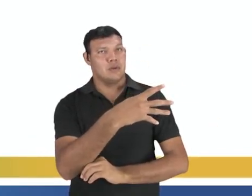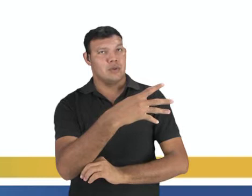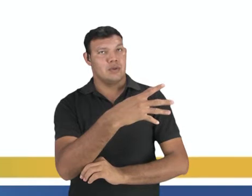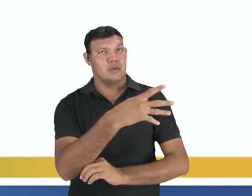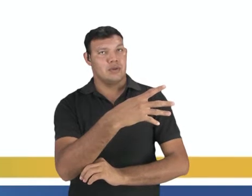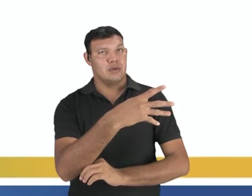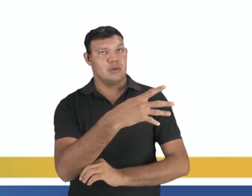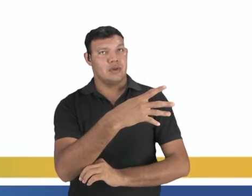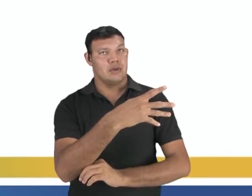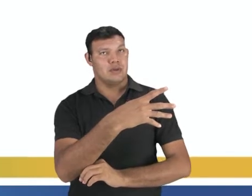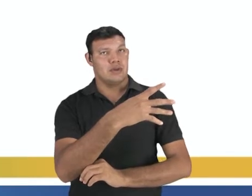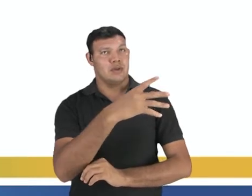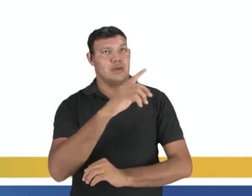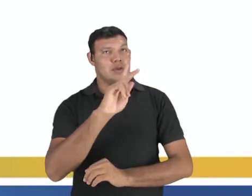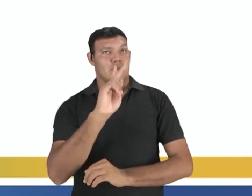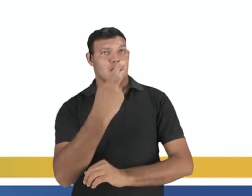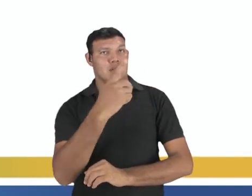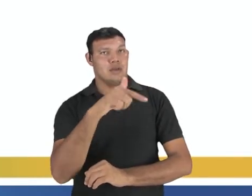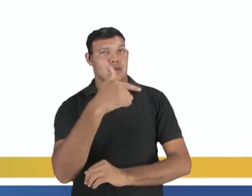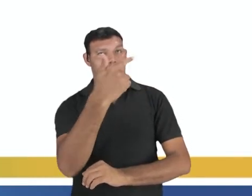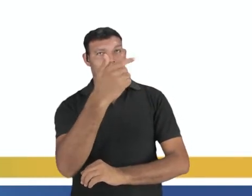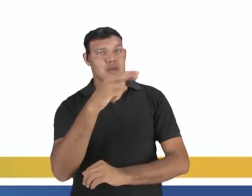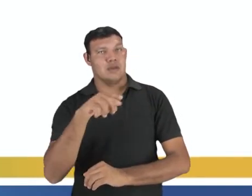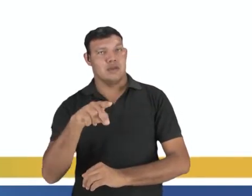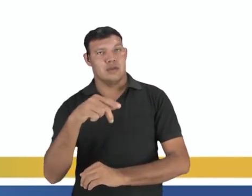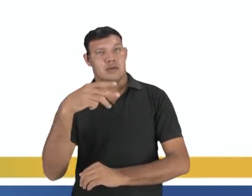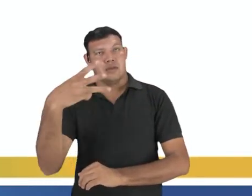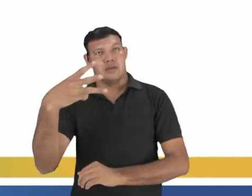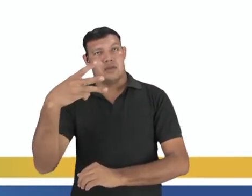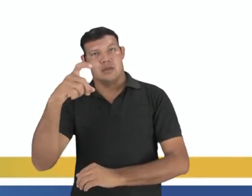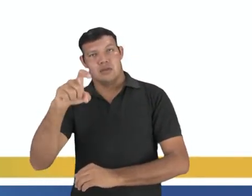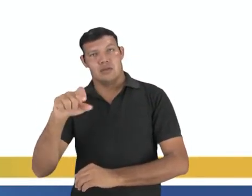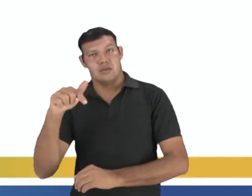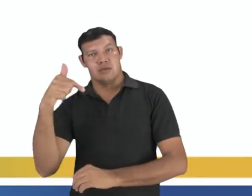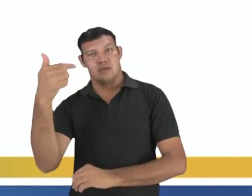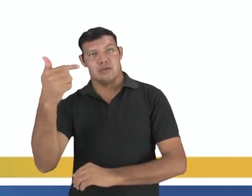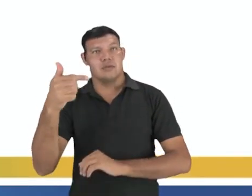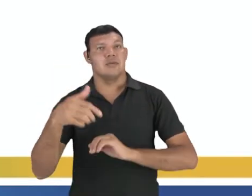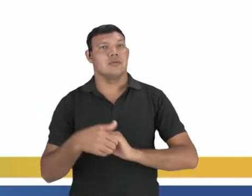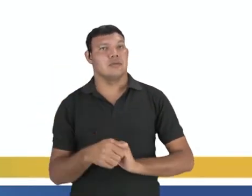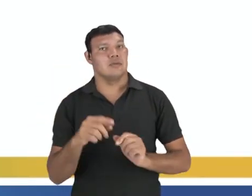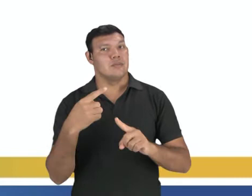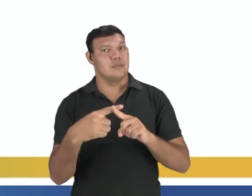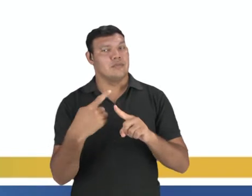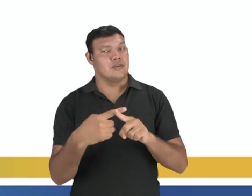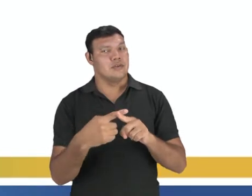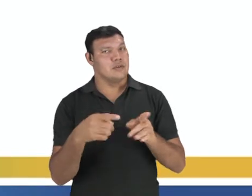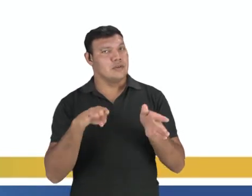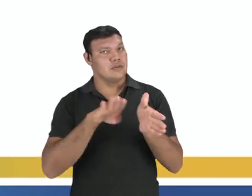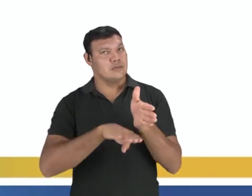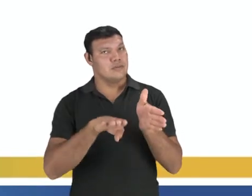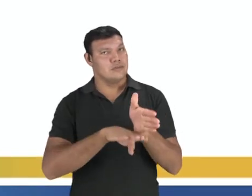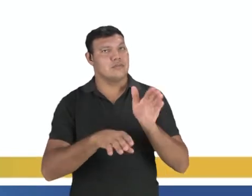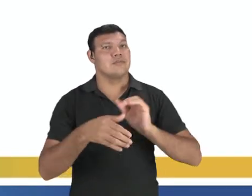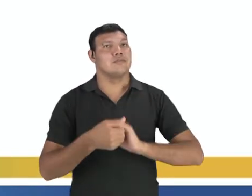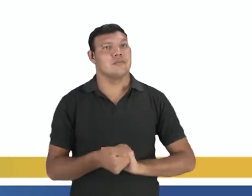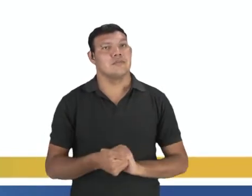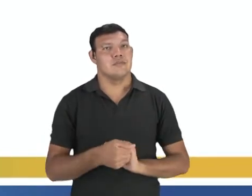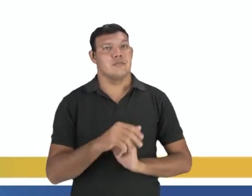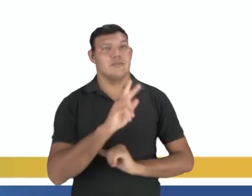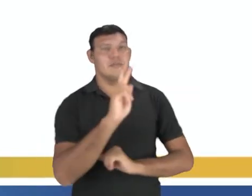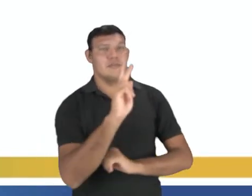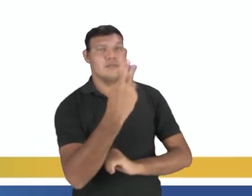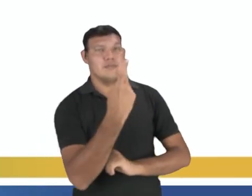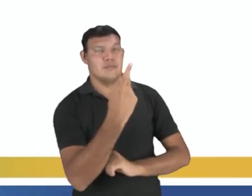Continuando. 4h ao quadrado é igual a 3x ao quadrado, por causa daquela subtração ali em cima. H